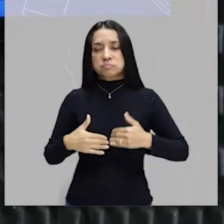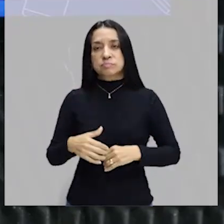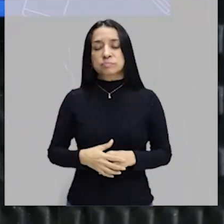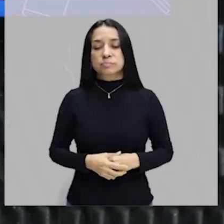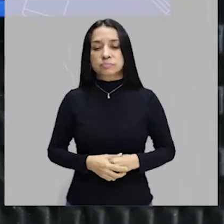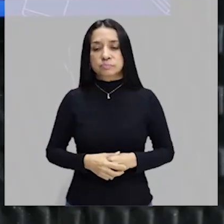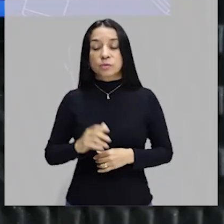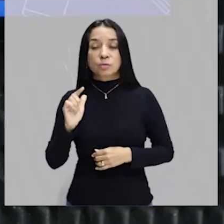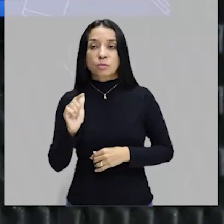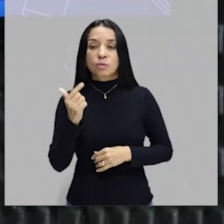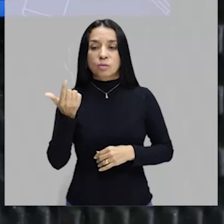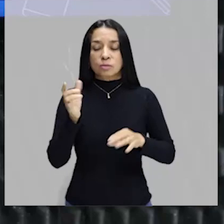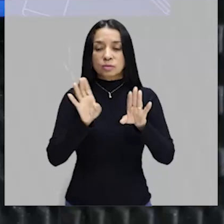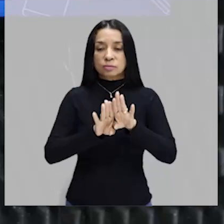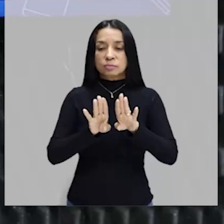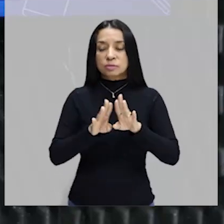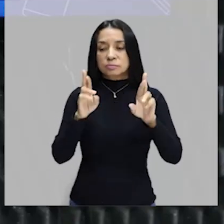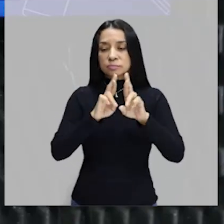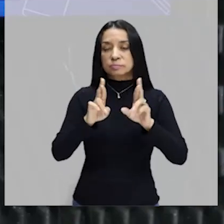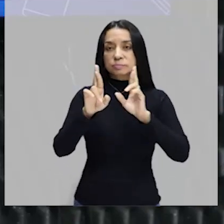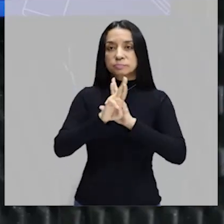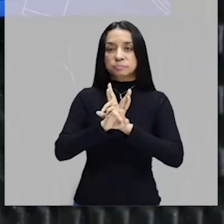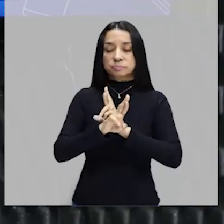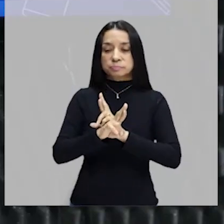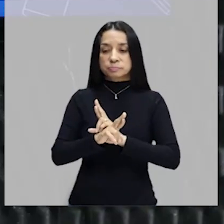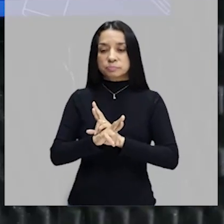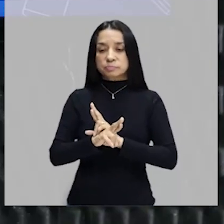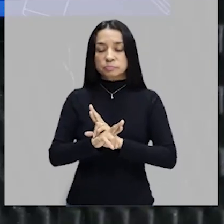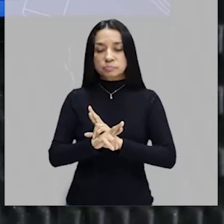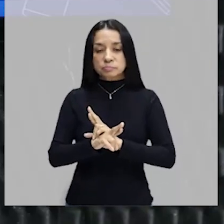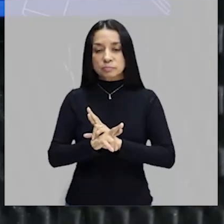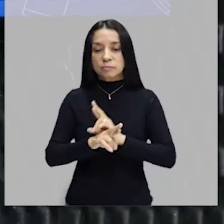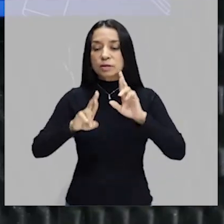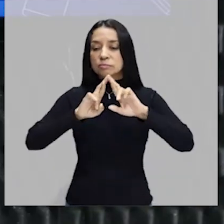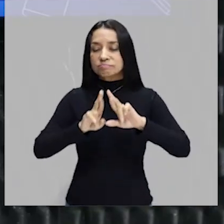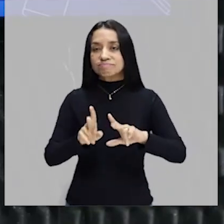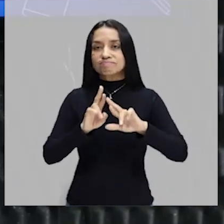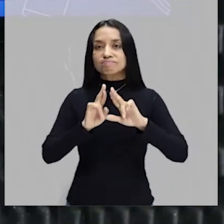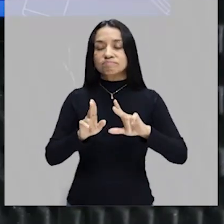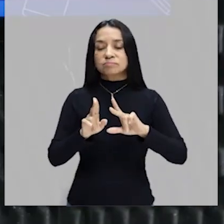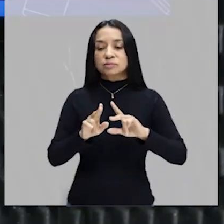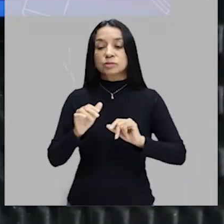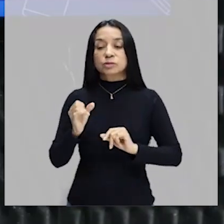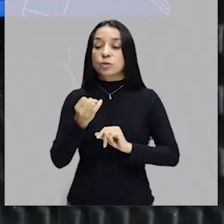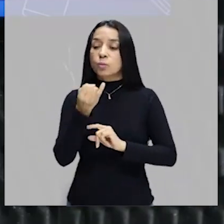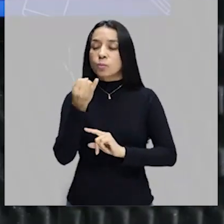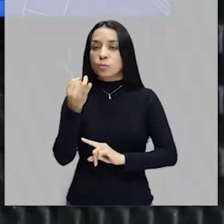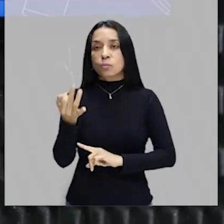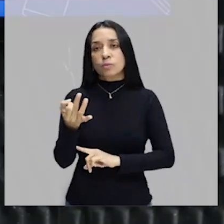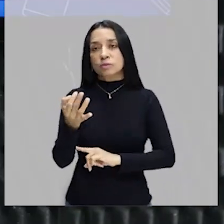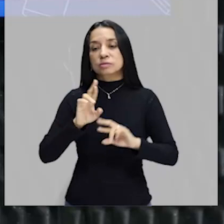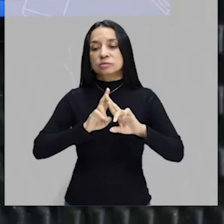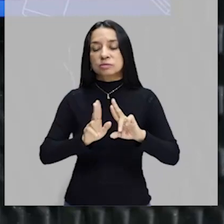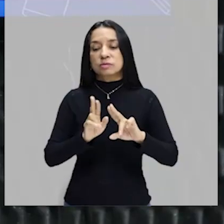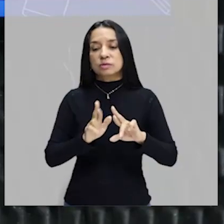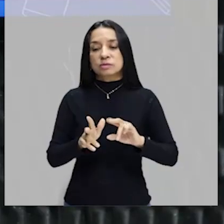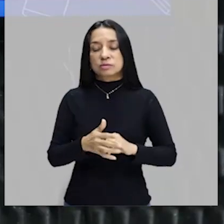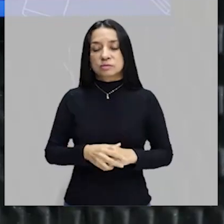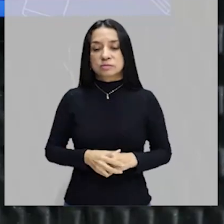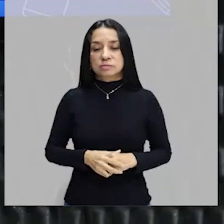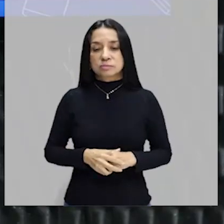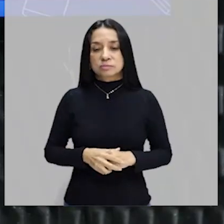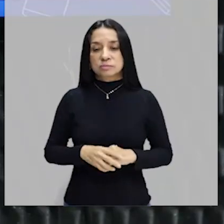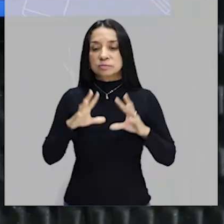Outra coisa, pessoal, é que com relação às diferenças, né? Quais seriam essas diferenças? As diferenças